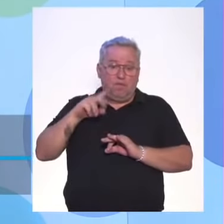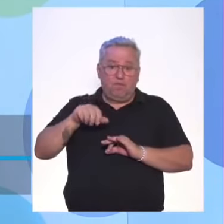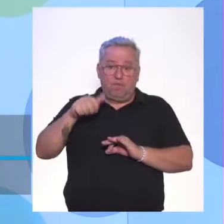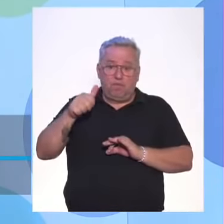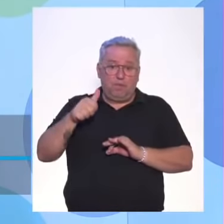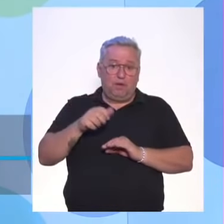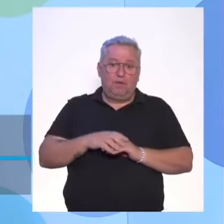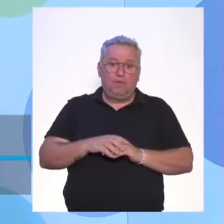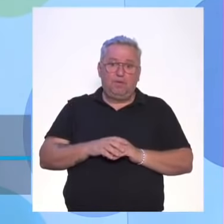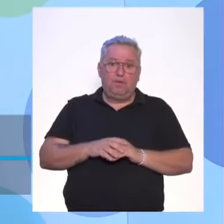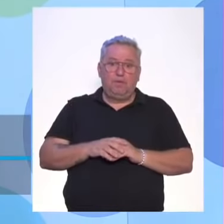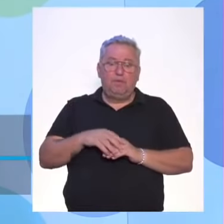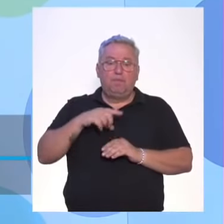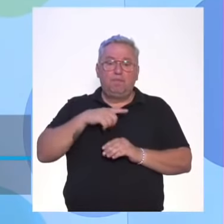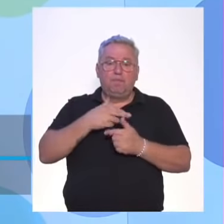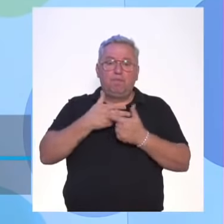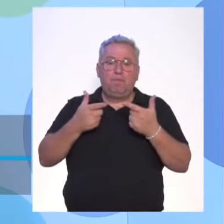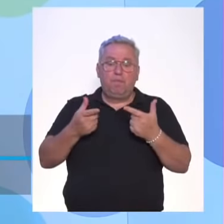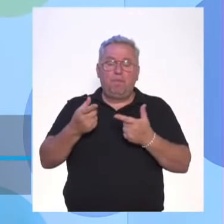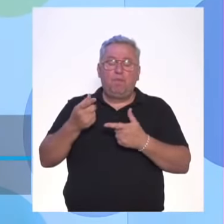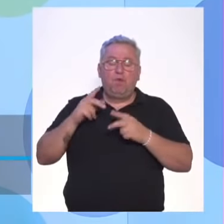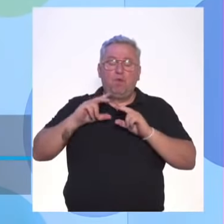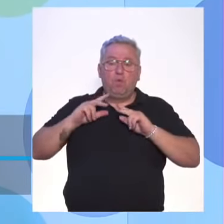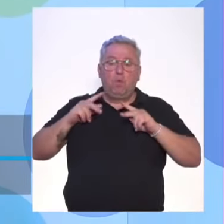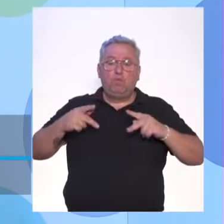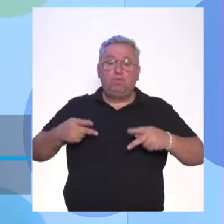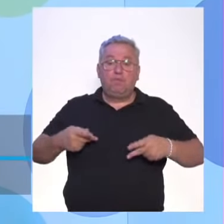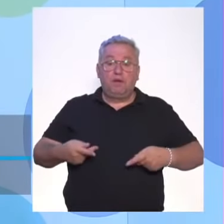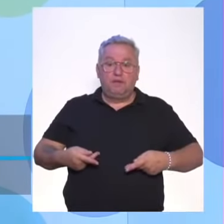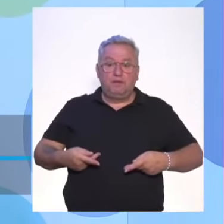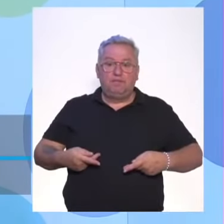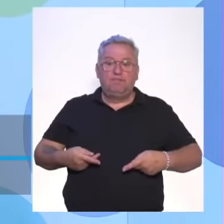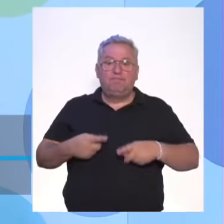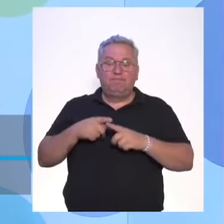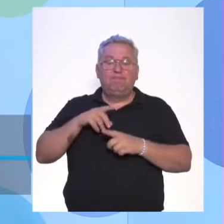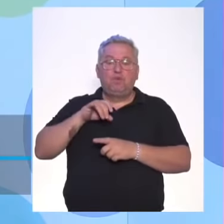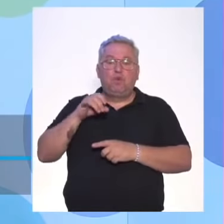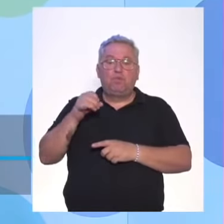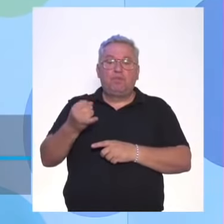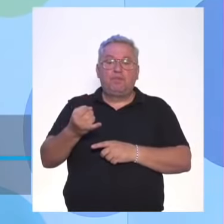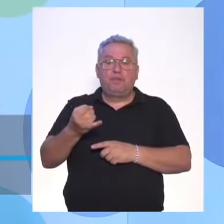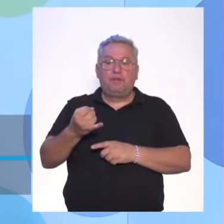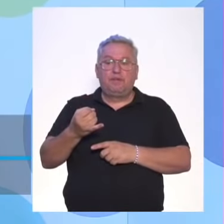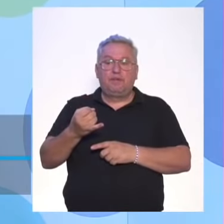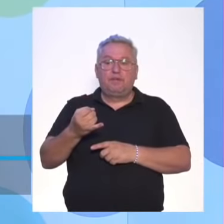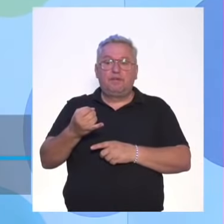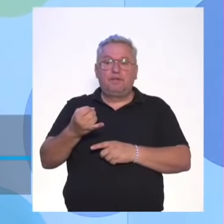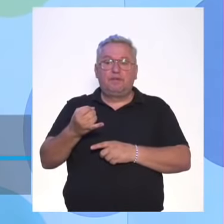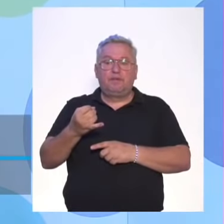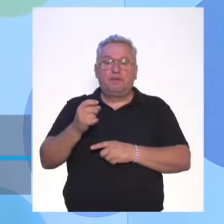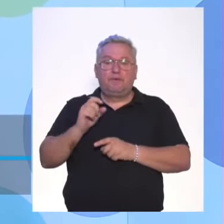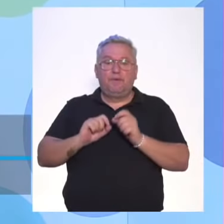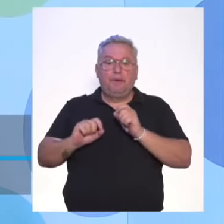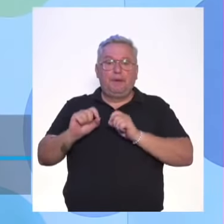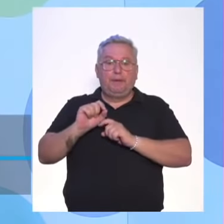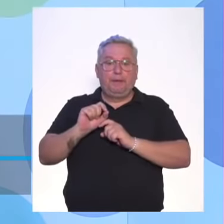primeiro tipo tirando essa questão do valor humano das coisas né É tudo é uma questão muito